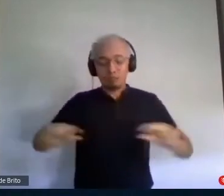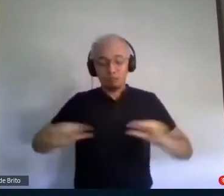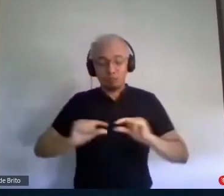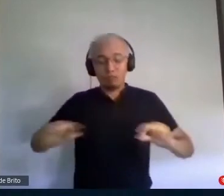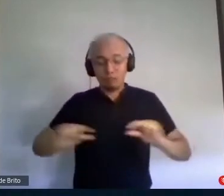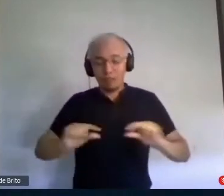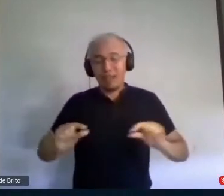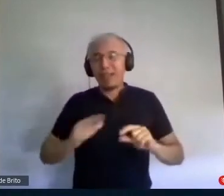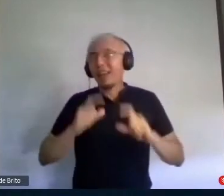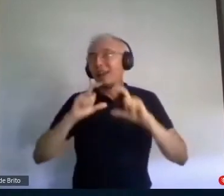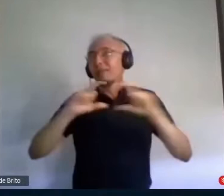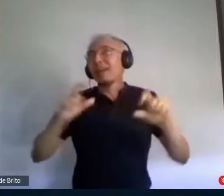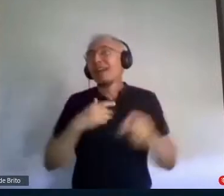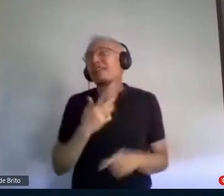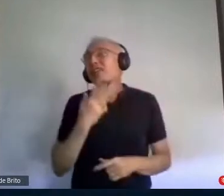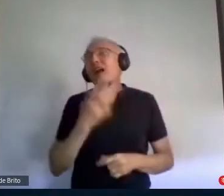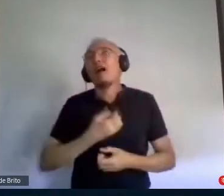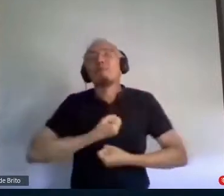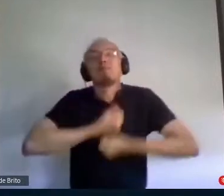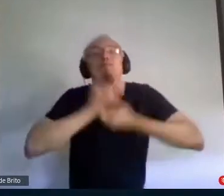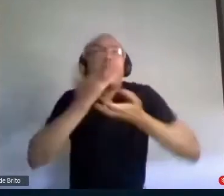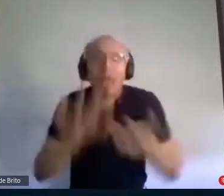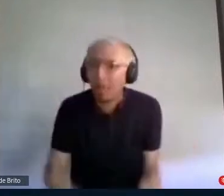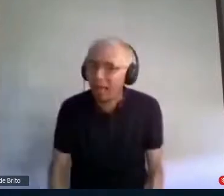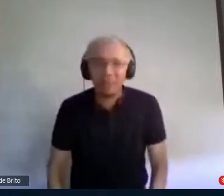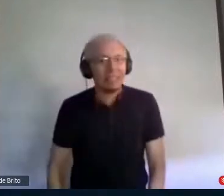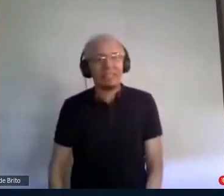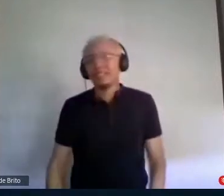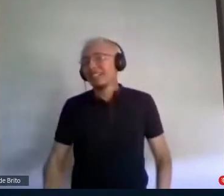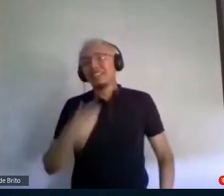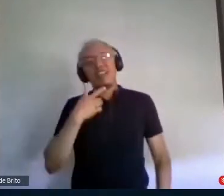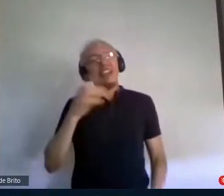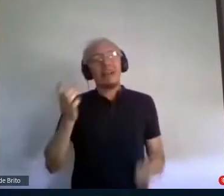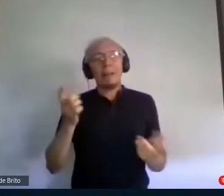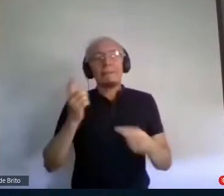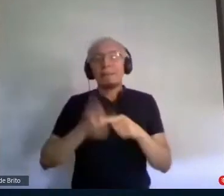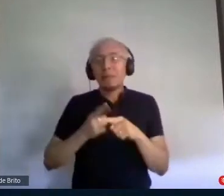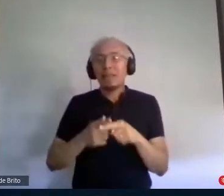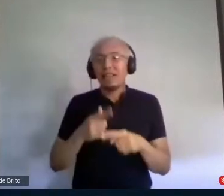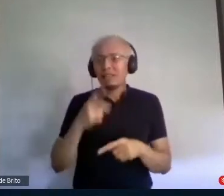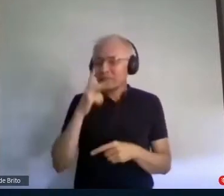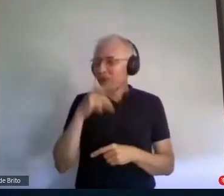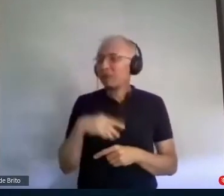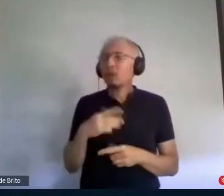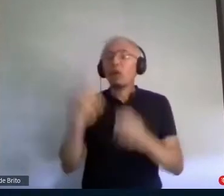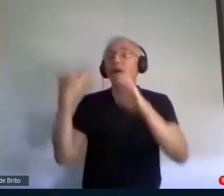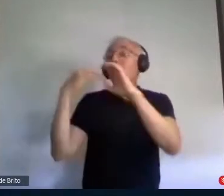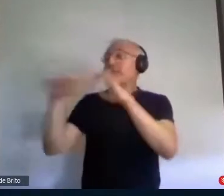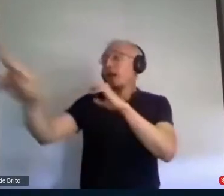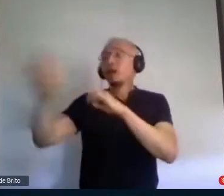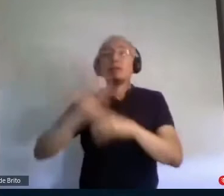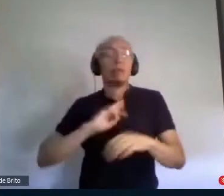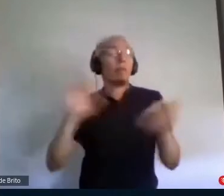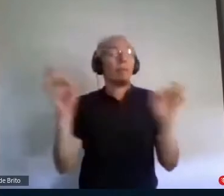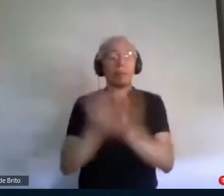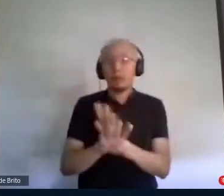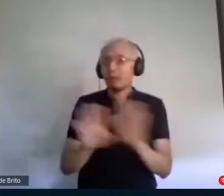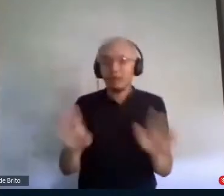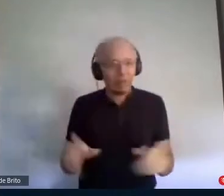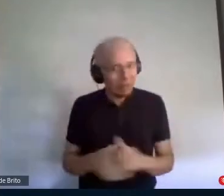um desabafo aí nessa... Olha, não é fácil, não é... Porque a gente lê e pensa assim, ela mandou um e-mail, ele respondeu, acabou o processo.